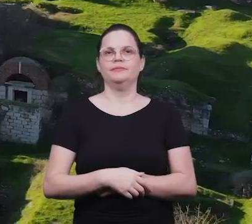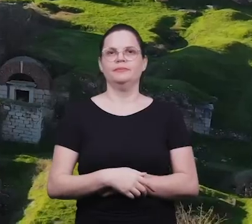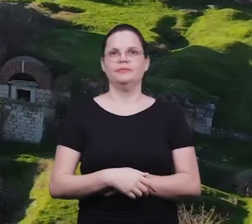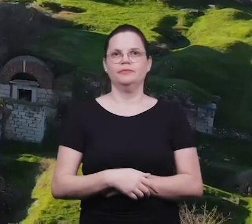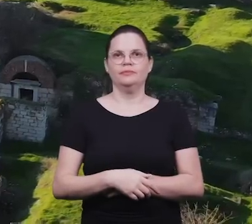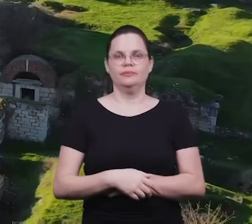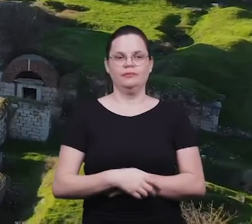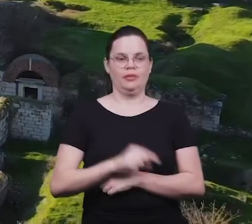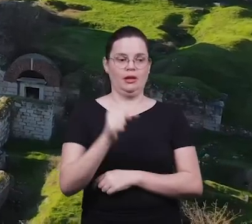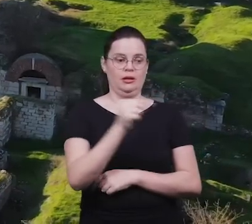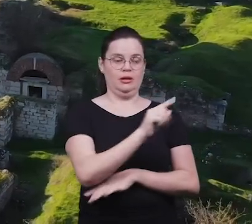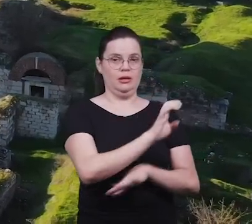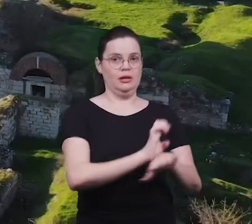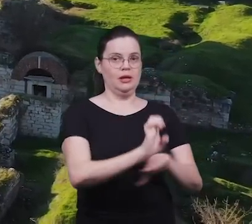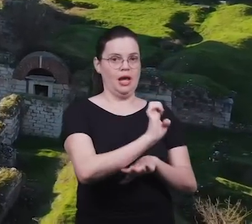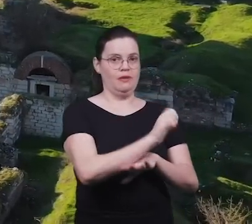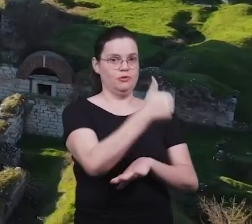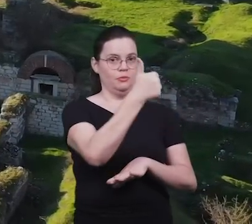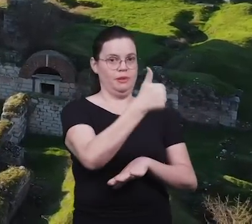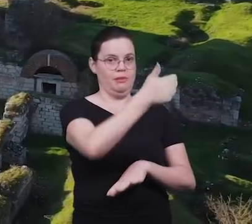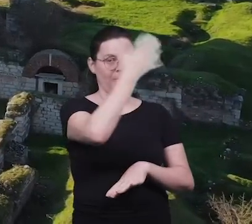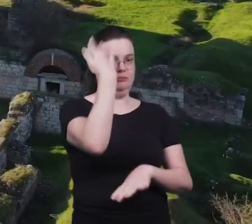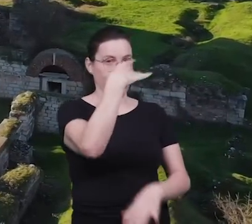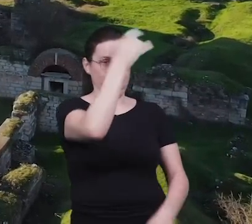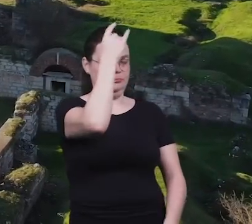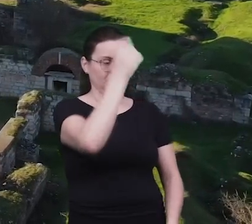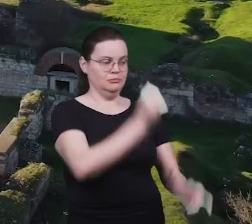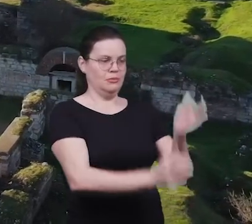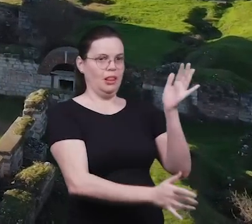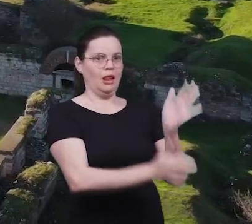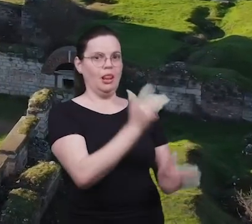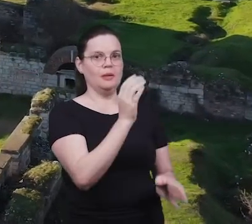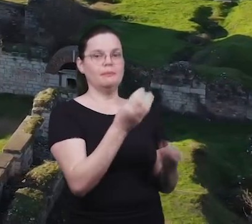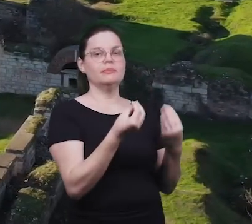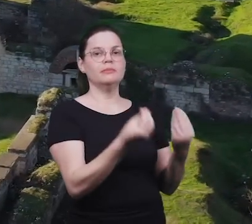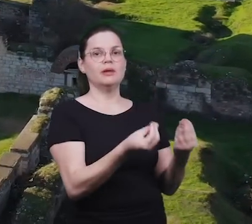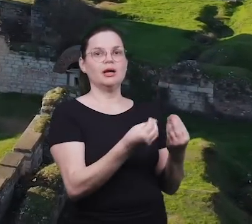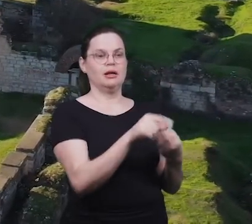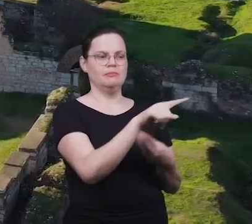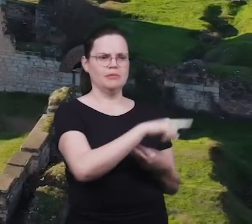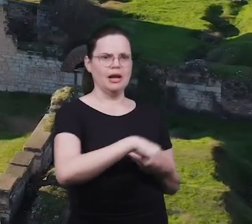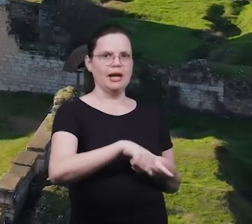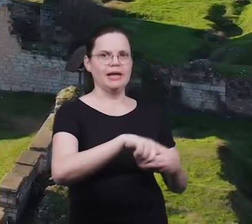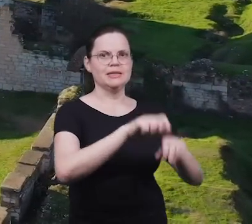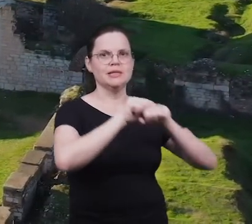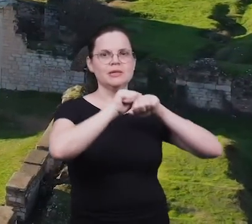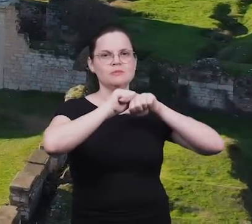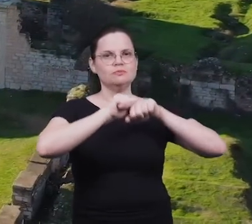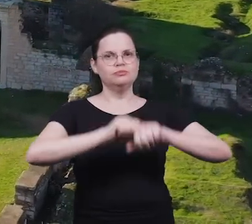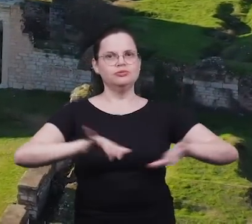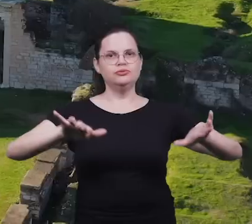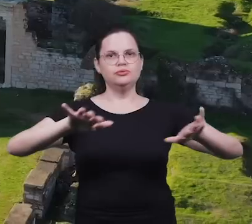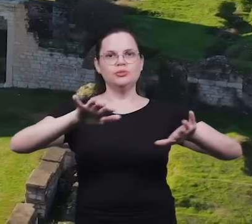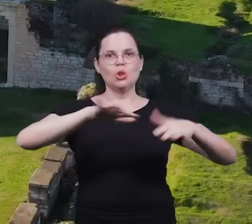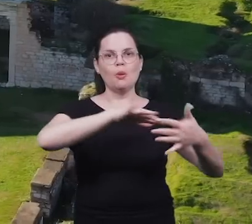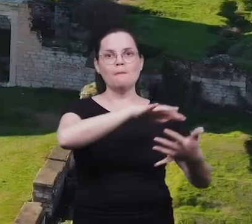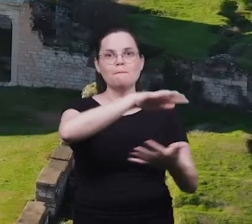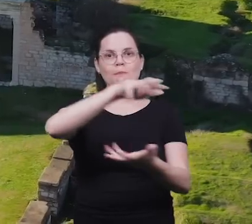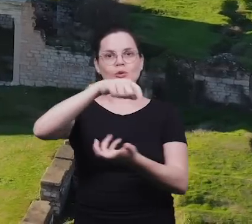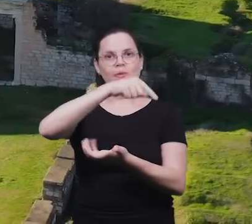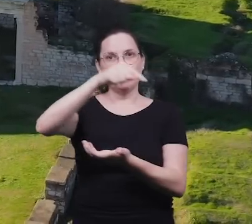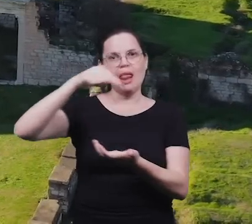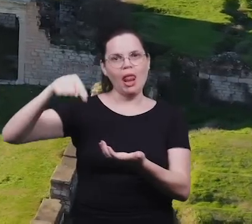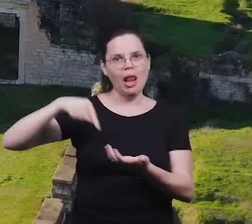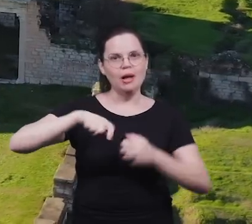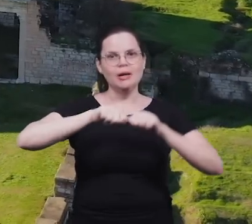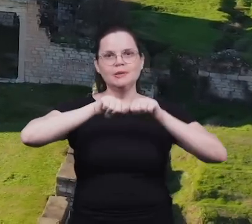Espírito foi para a igreja sair, né, ao mundo, para todos nós, sobre toda a